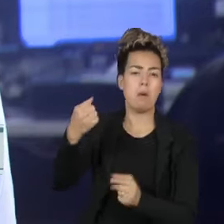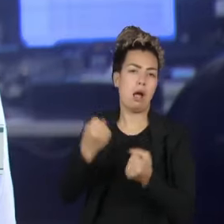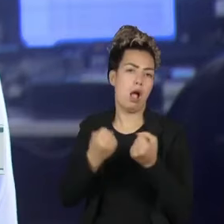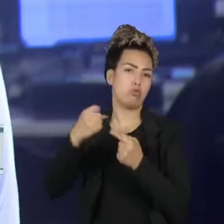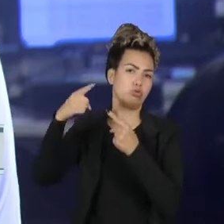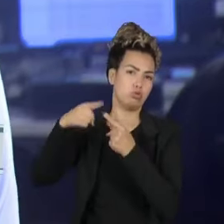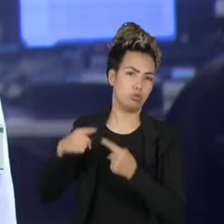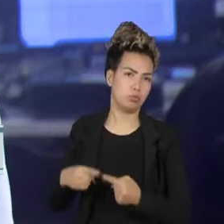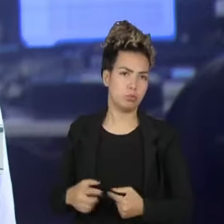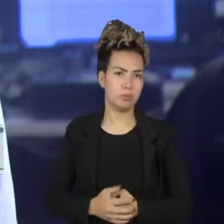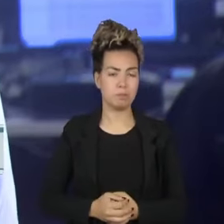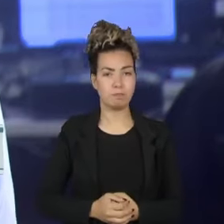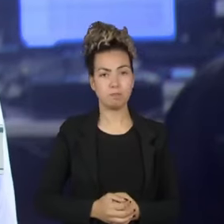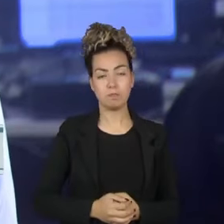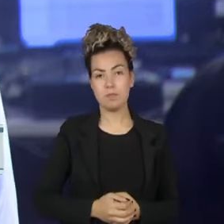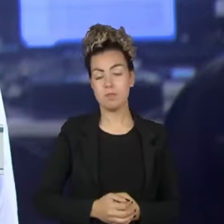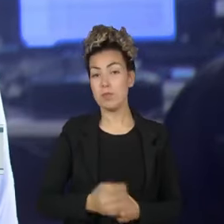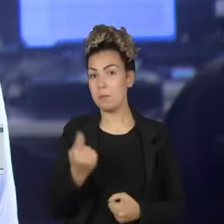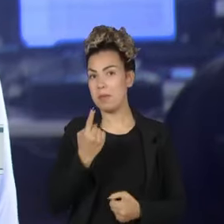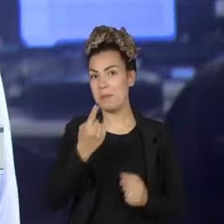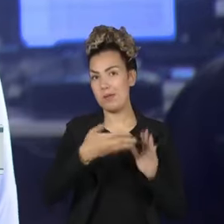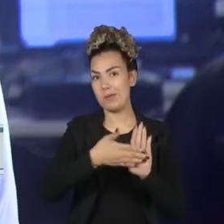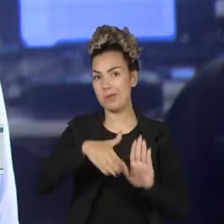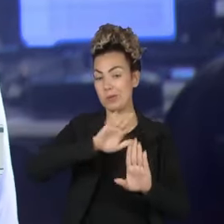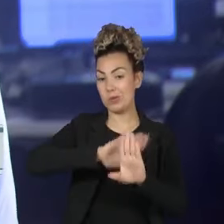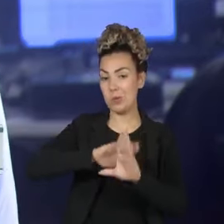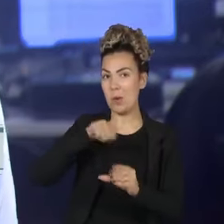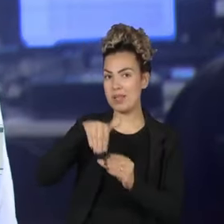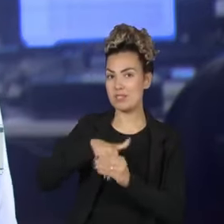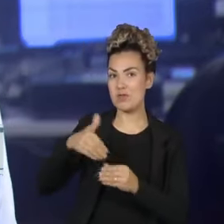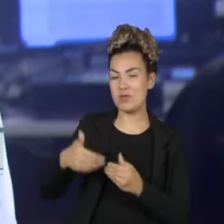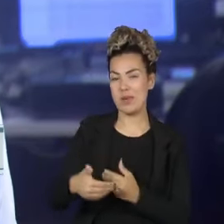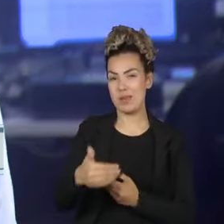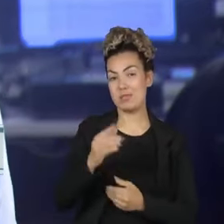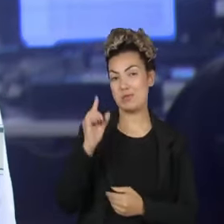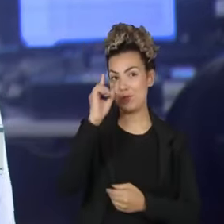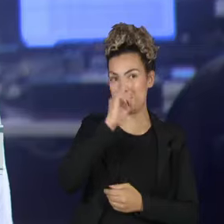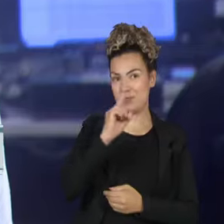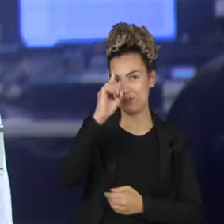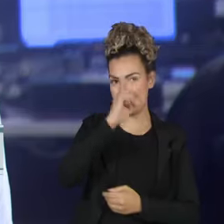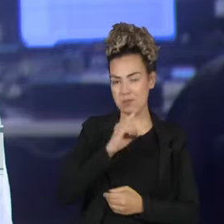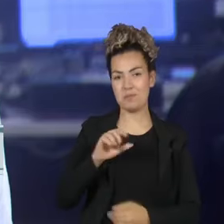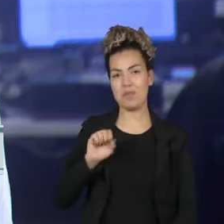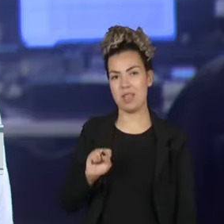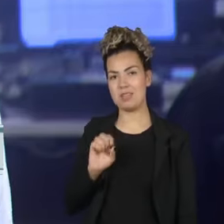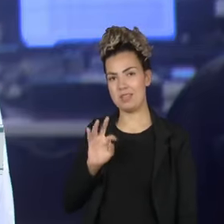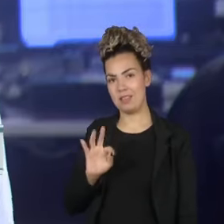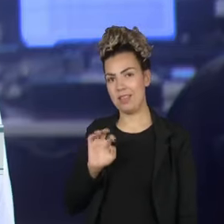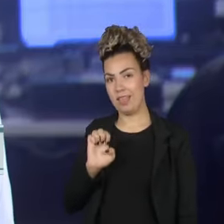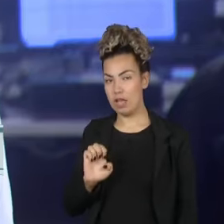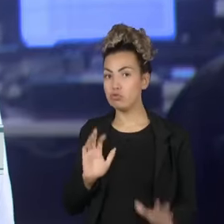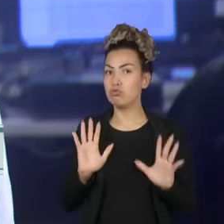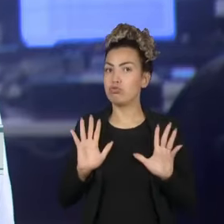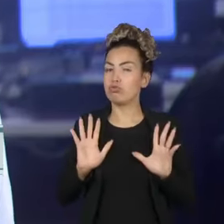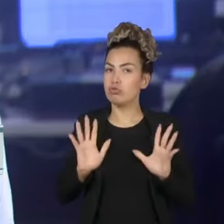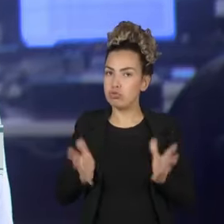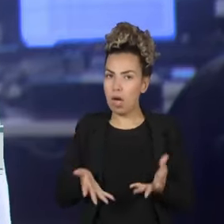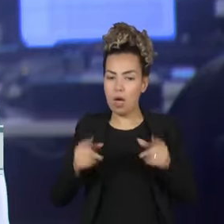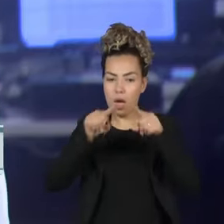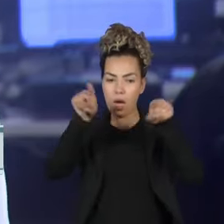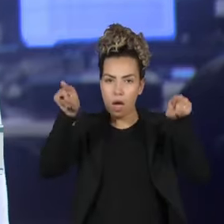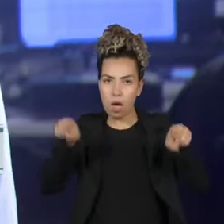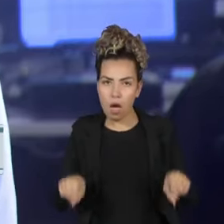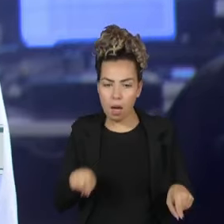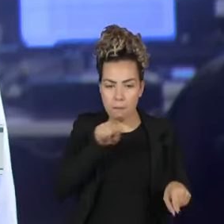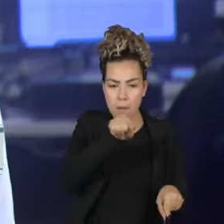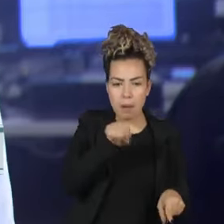o primeiro turno das eleições municipais acontece neste domingo e a justiça eleitoral já começou a distribuir as urnas eletrônicas para os